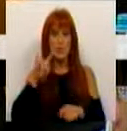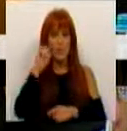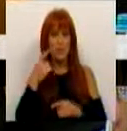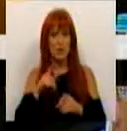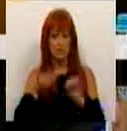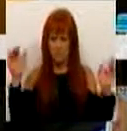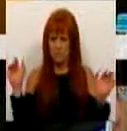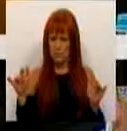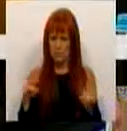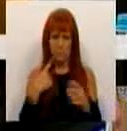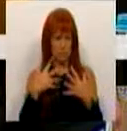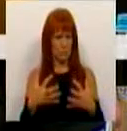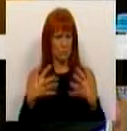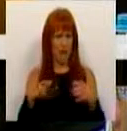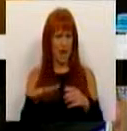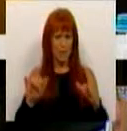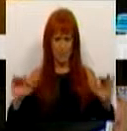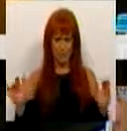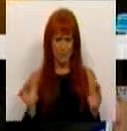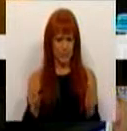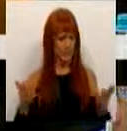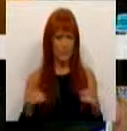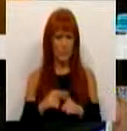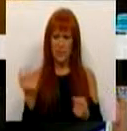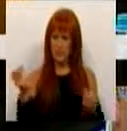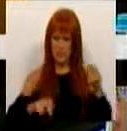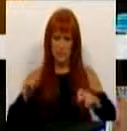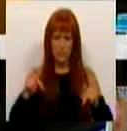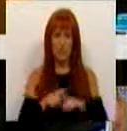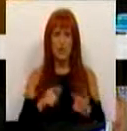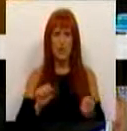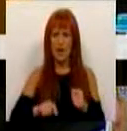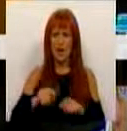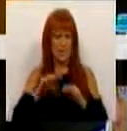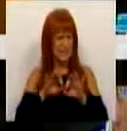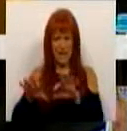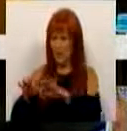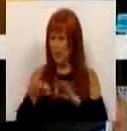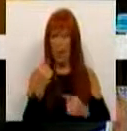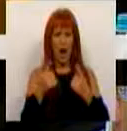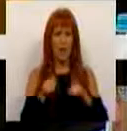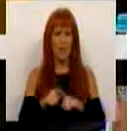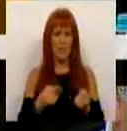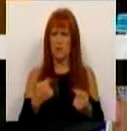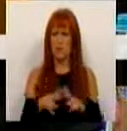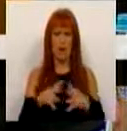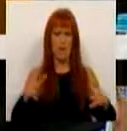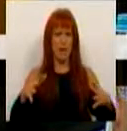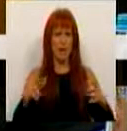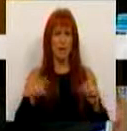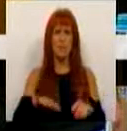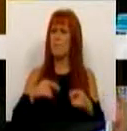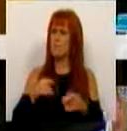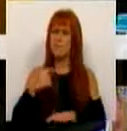tinha reduzido com expressão a sua área. As variações não eram homogéneas, em alguns casos tinha até existido um aumento de área,